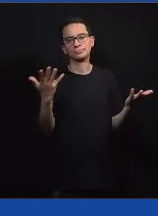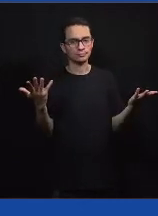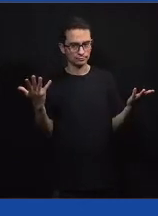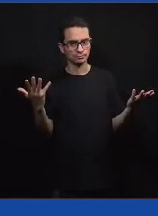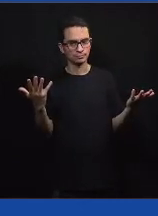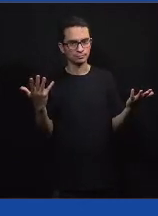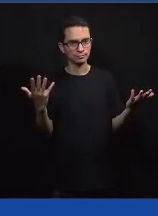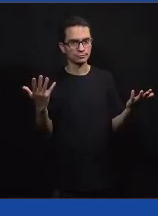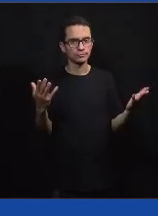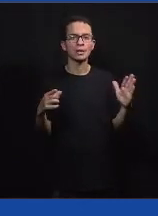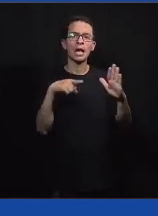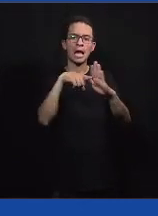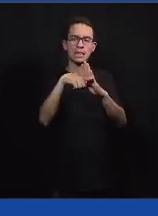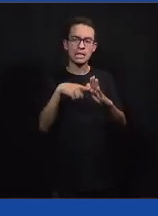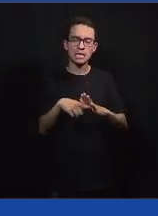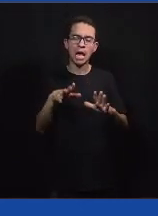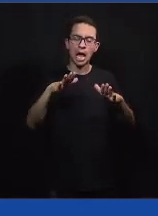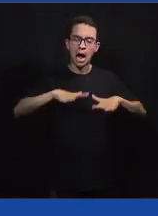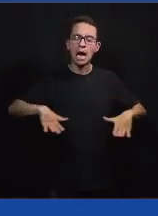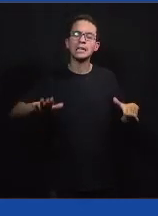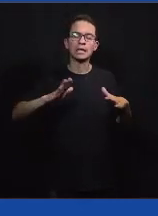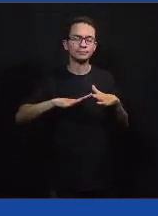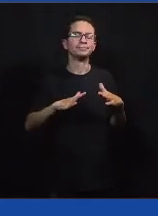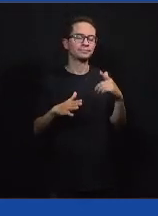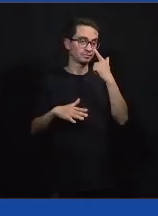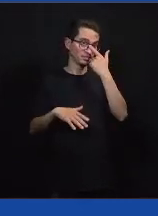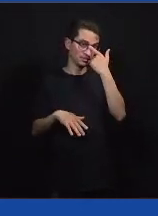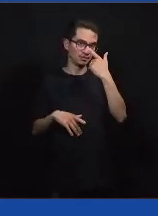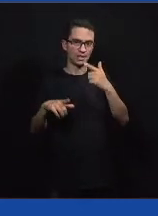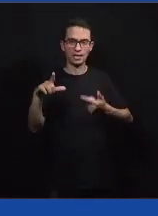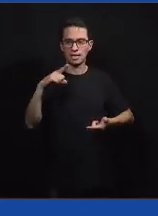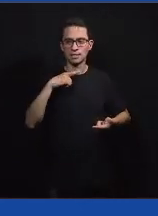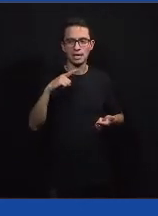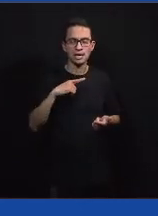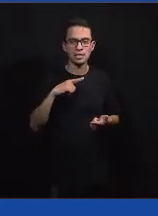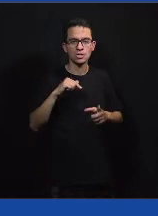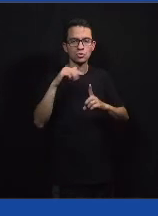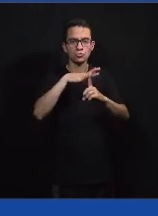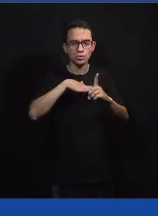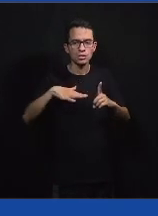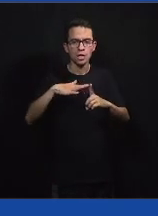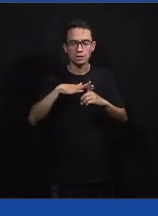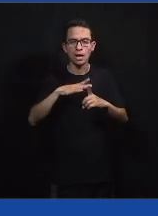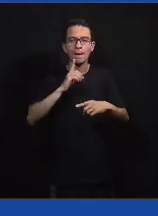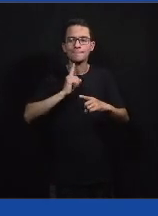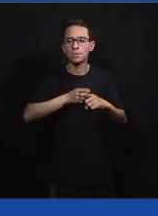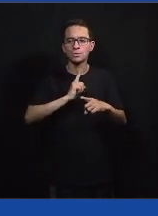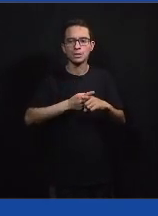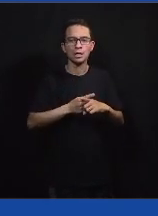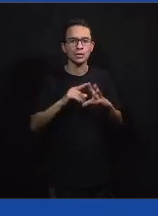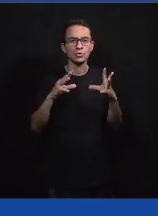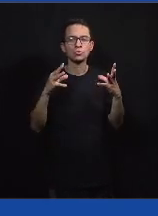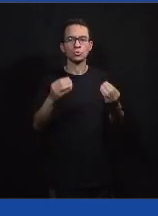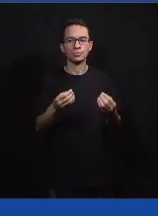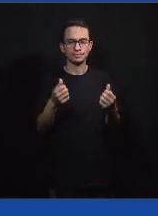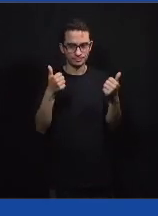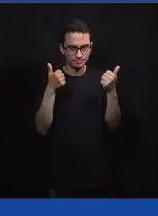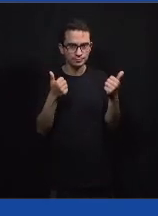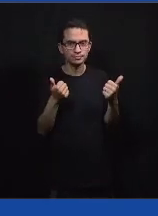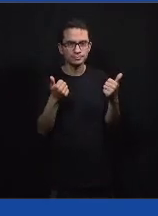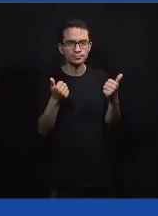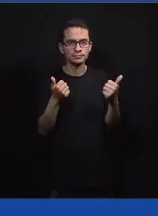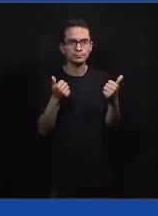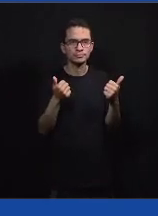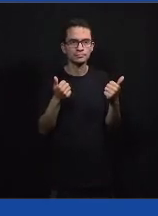análise da nossa ali da área Como como que é a área como que a população queria que ficasse lá na quadra e a